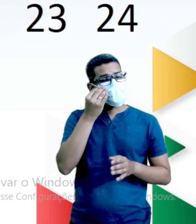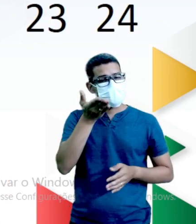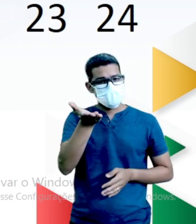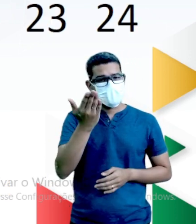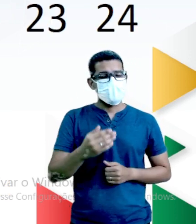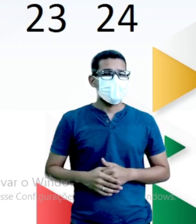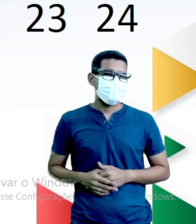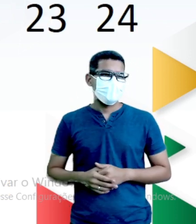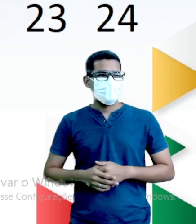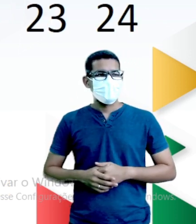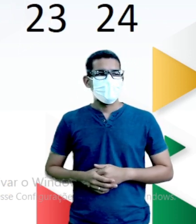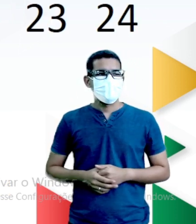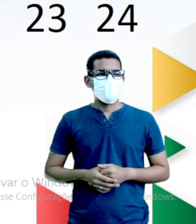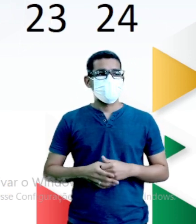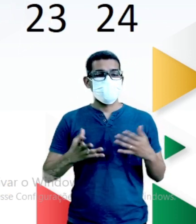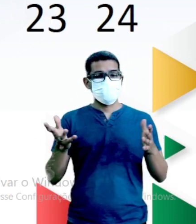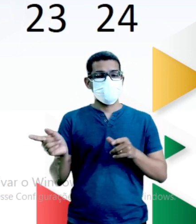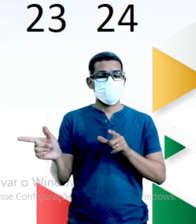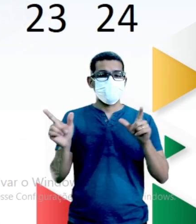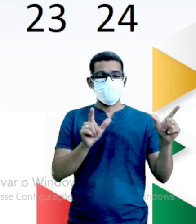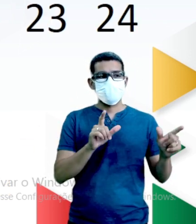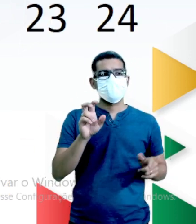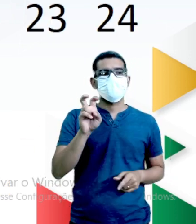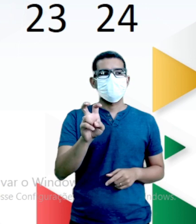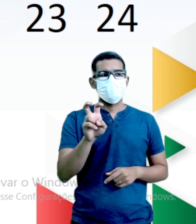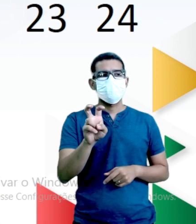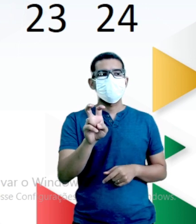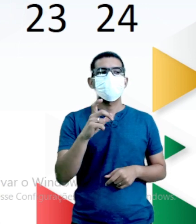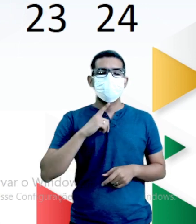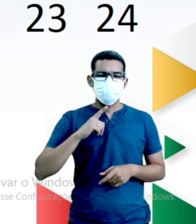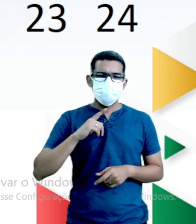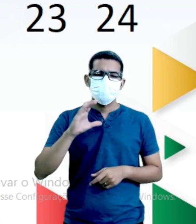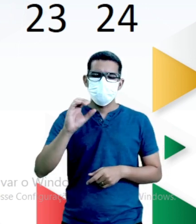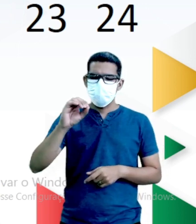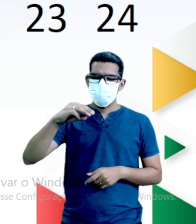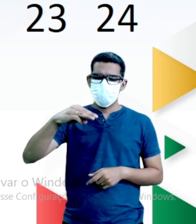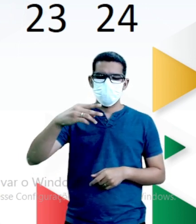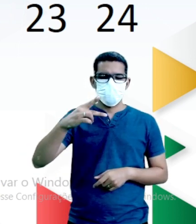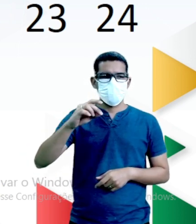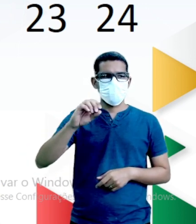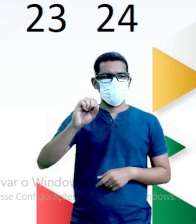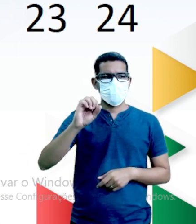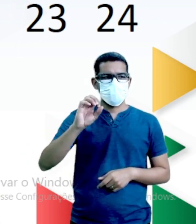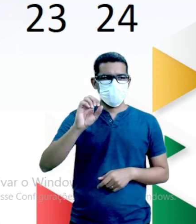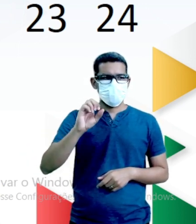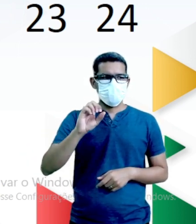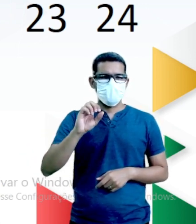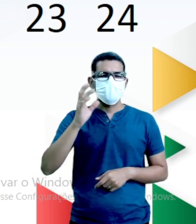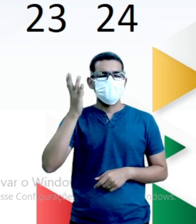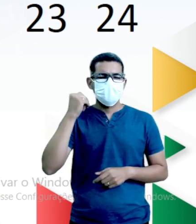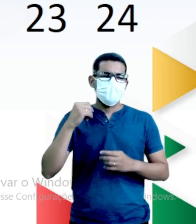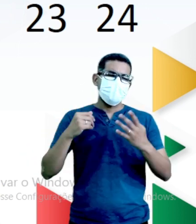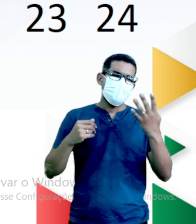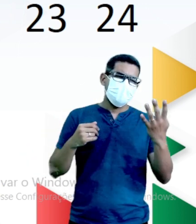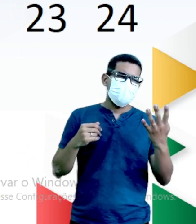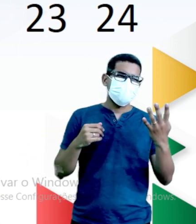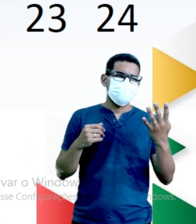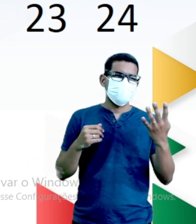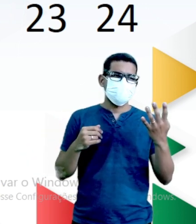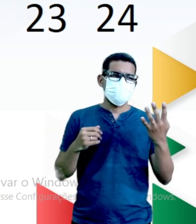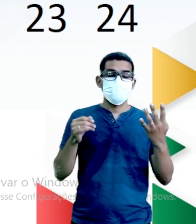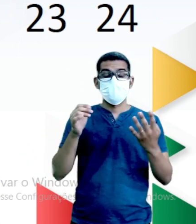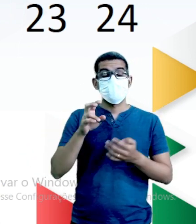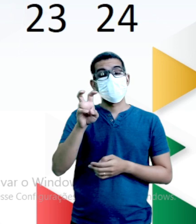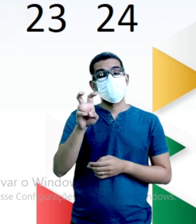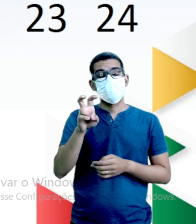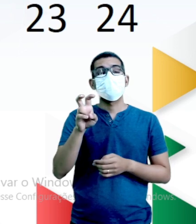tá bom? Agora a gente vai para o 5, que é o outro número composto. Por que eu pulei para ir para o 5? Porque o 5 não é